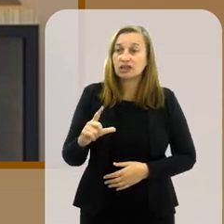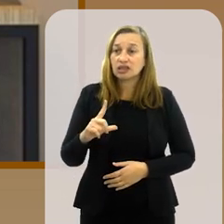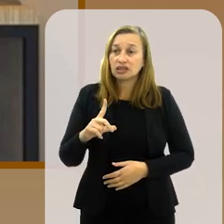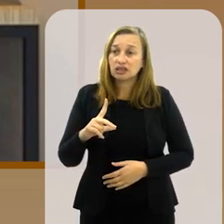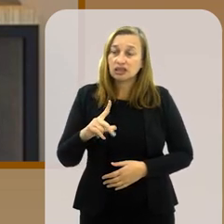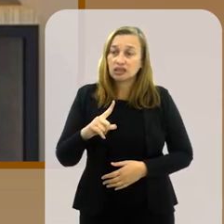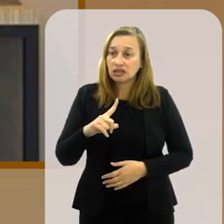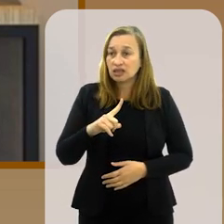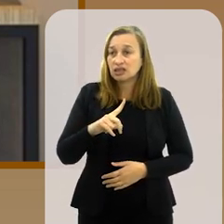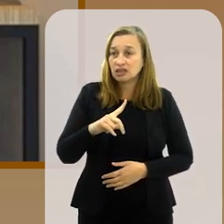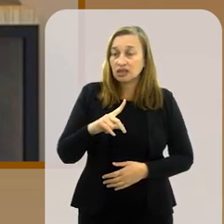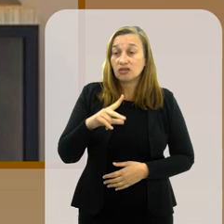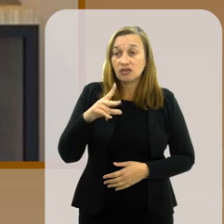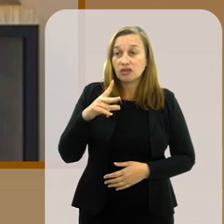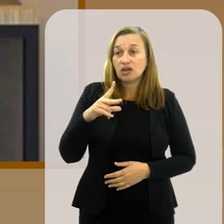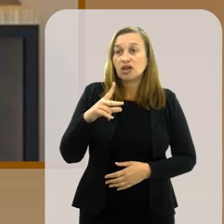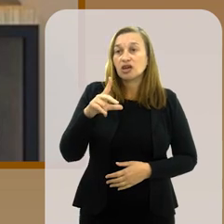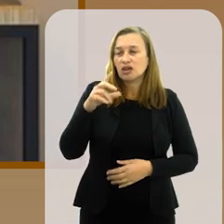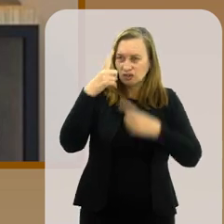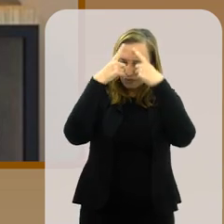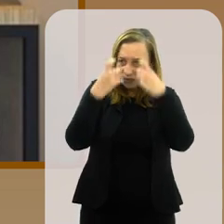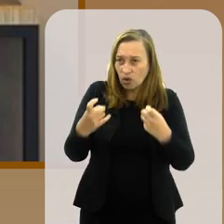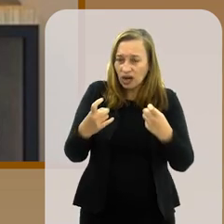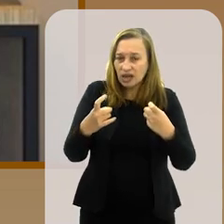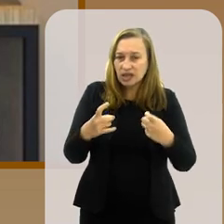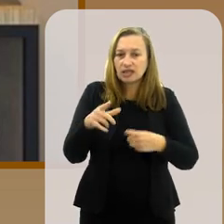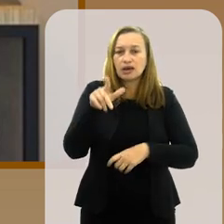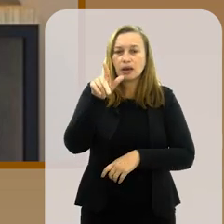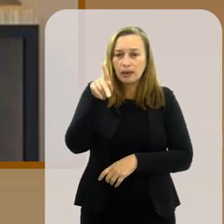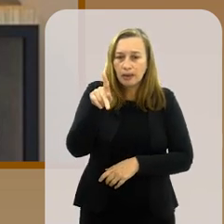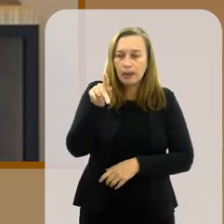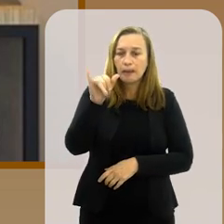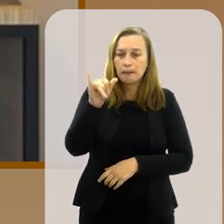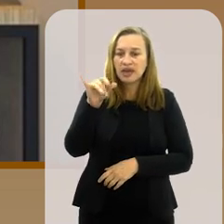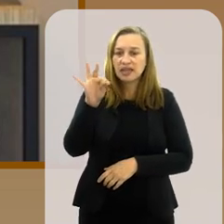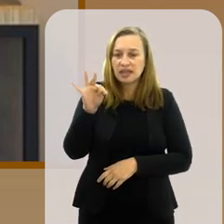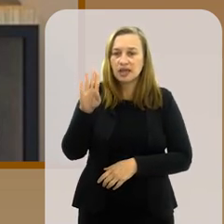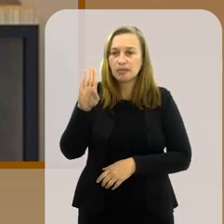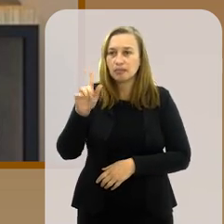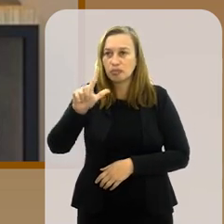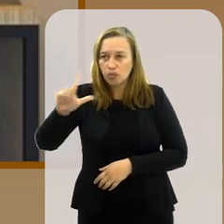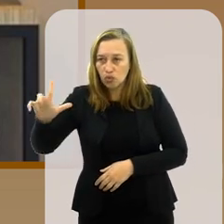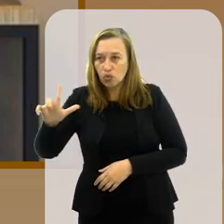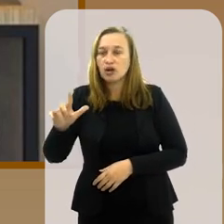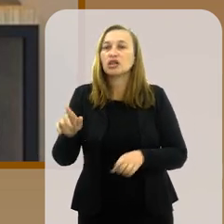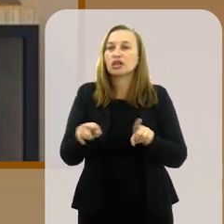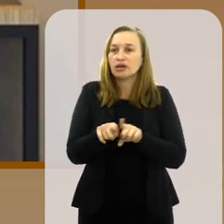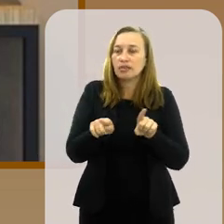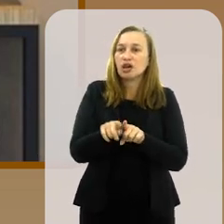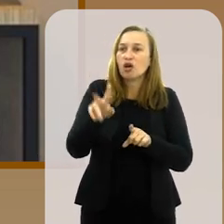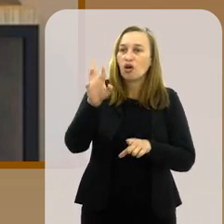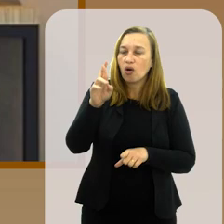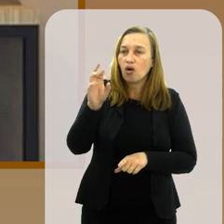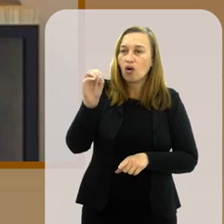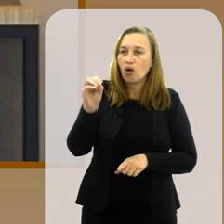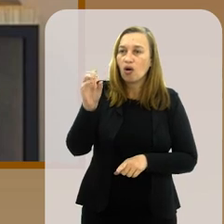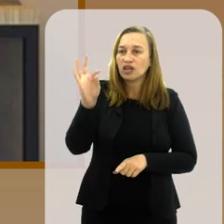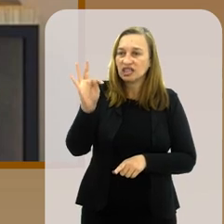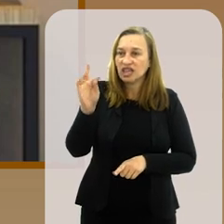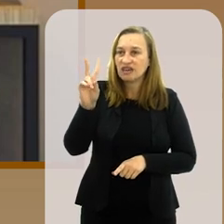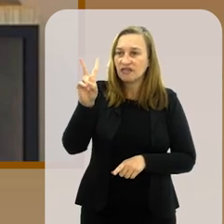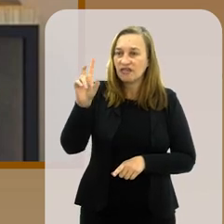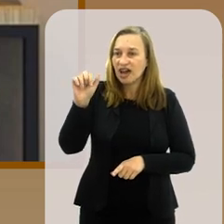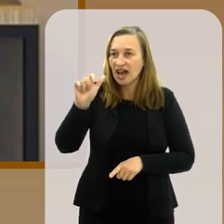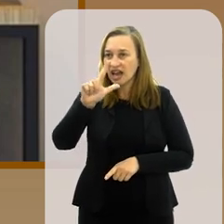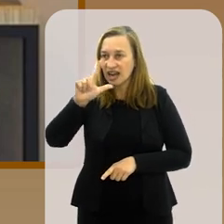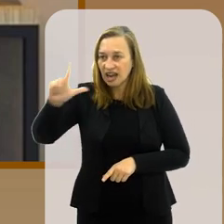que têm um potencial de dano maior, como são os pitbulls, os rottweilers, até os dobermans também, que dizem que eles têm que estar